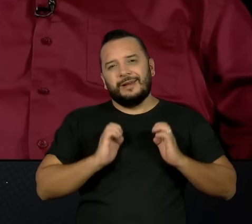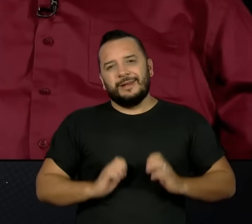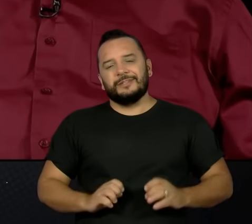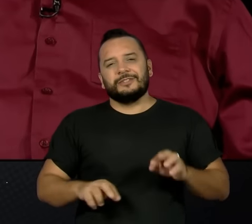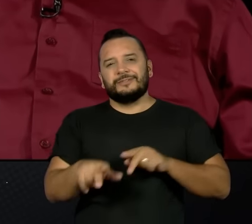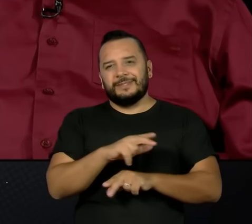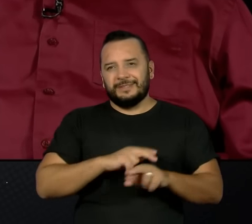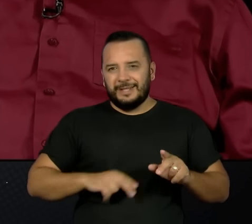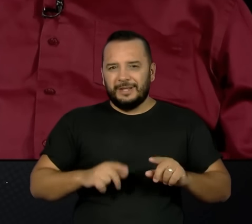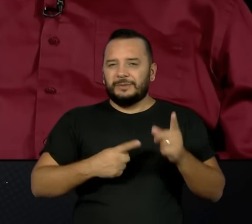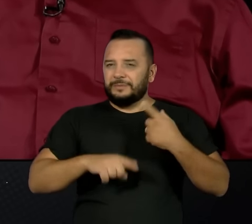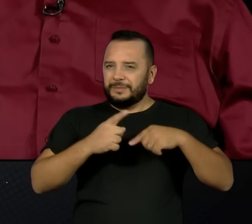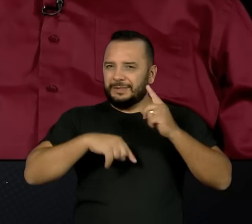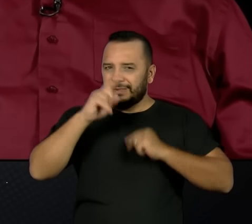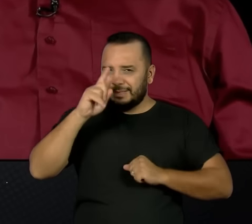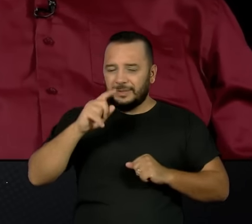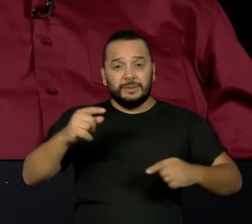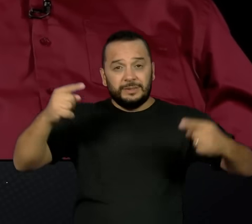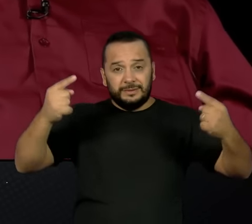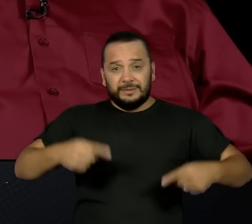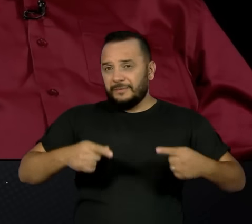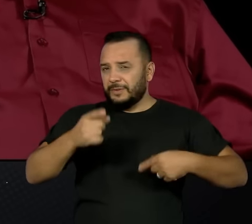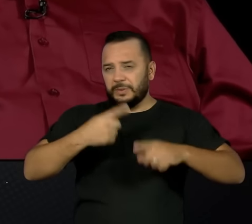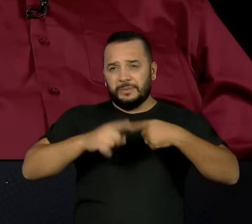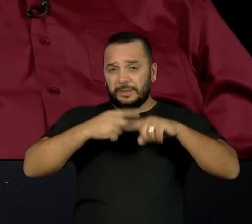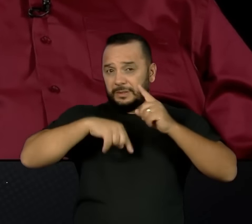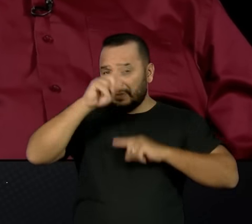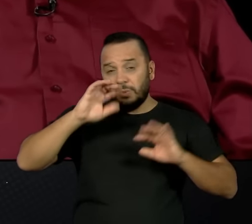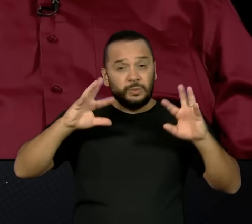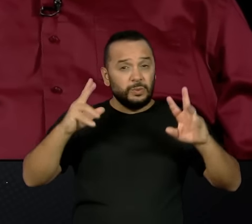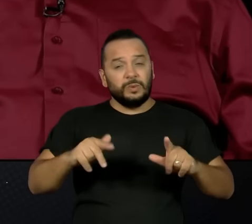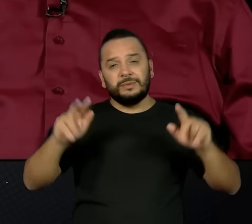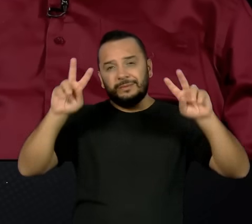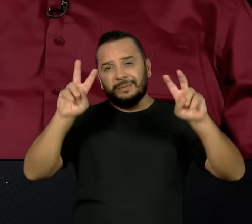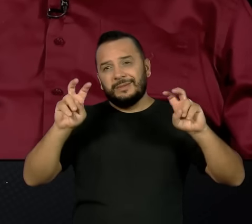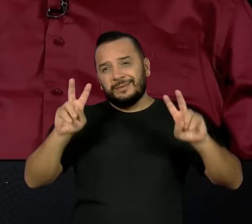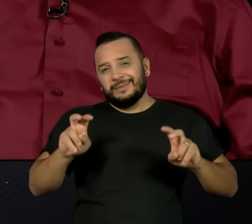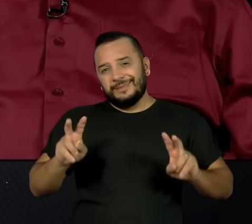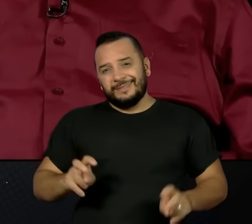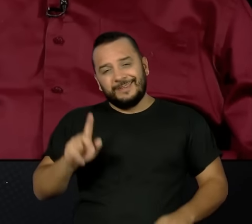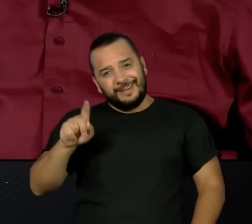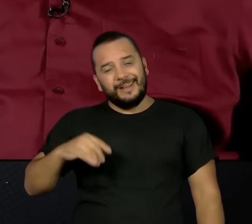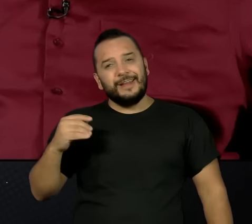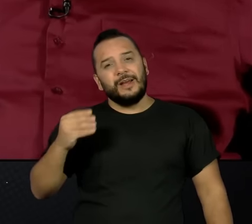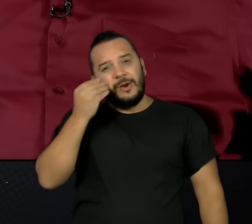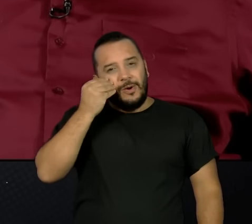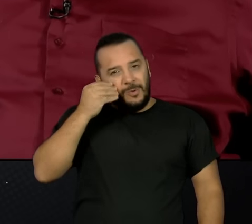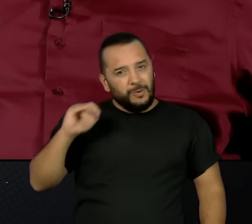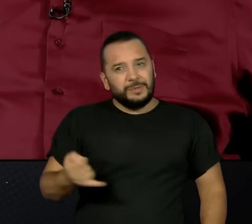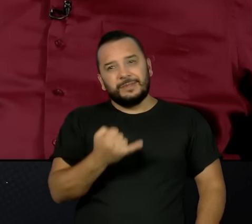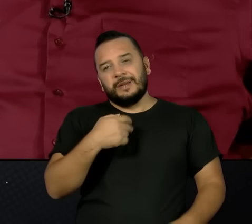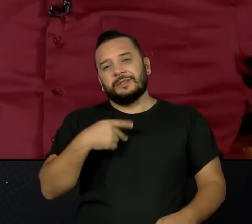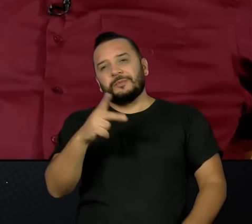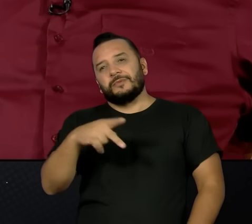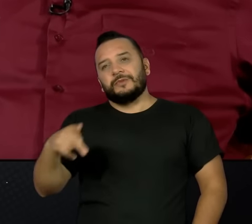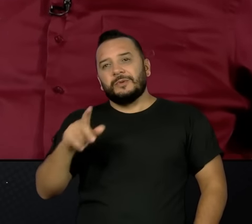diversidade, superação de desafios. Todos esses temas são grandes oportunidades para que os professores